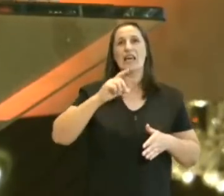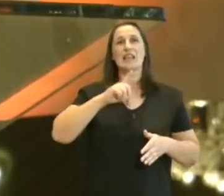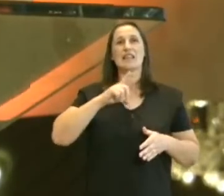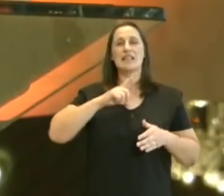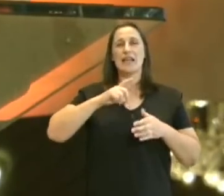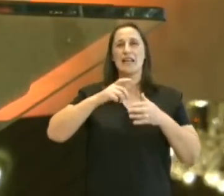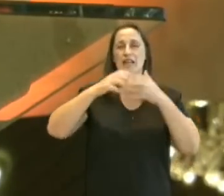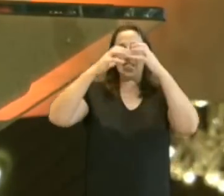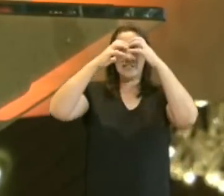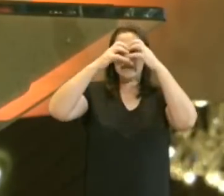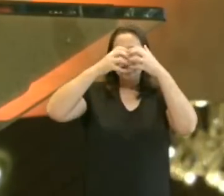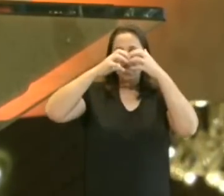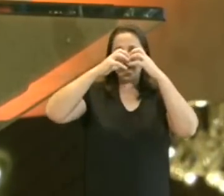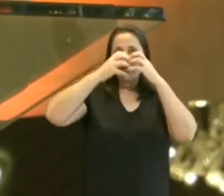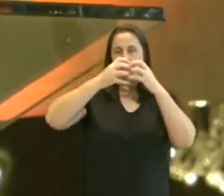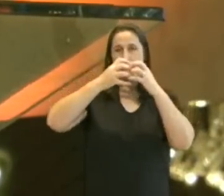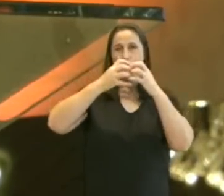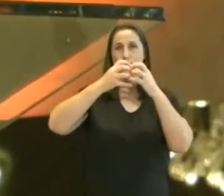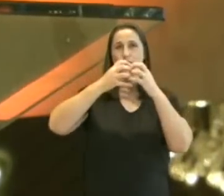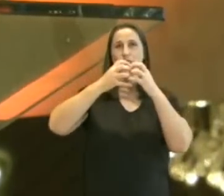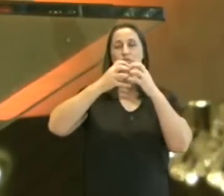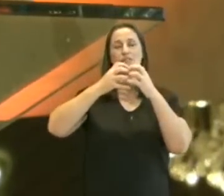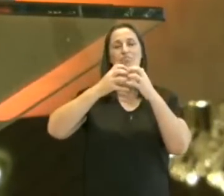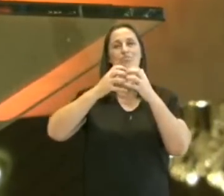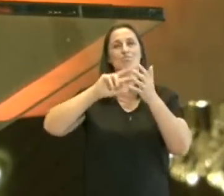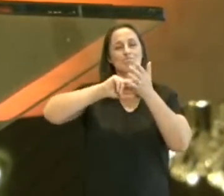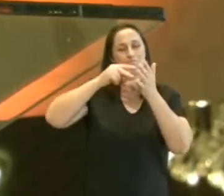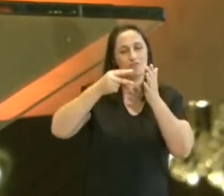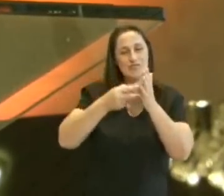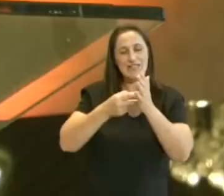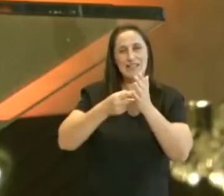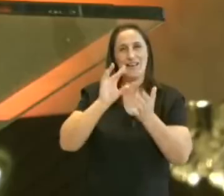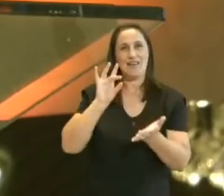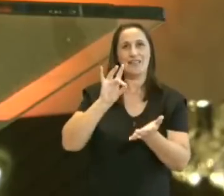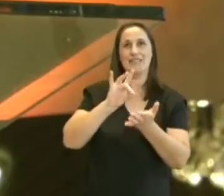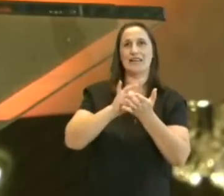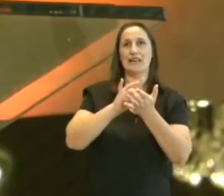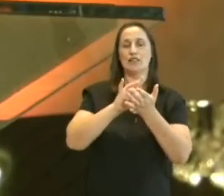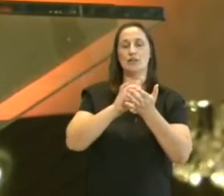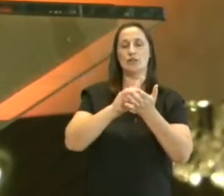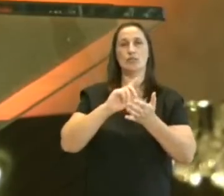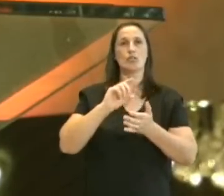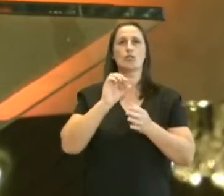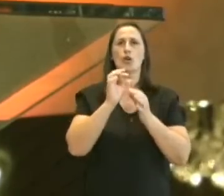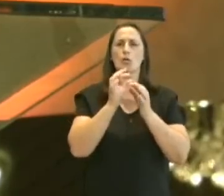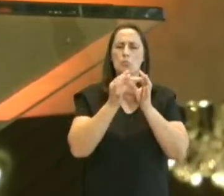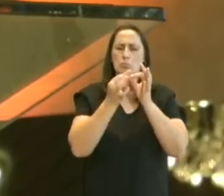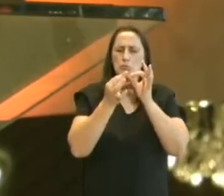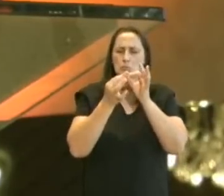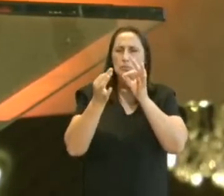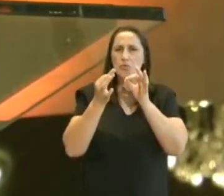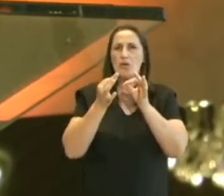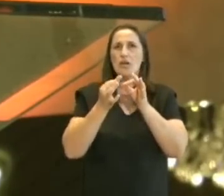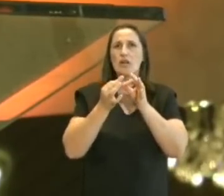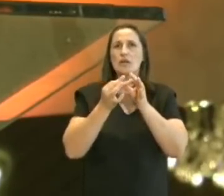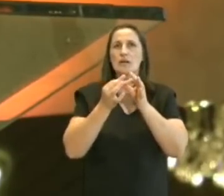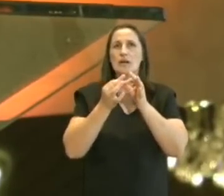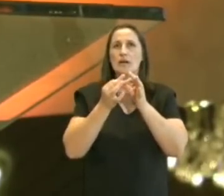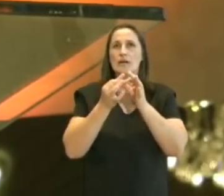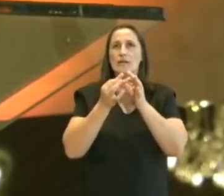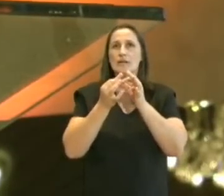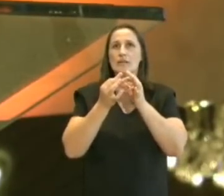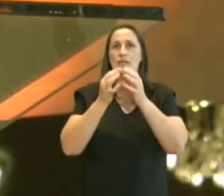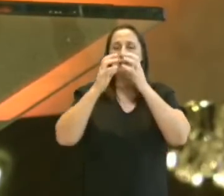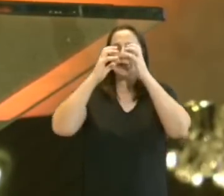a respeito da realidade. A gente vê fragmentos e de repente esses fragmentos são